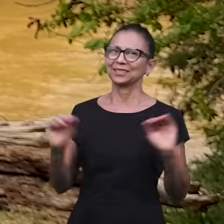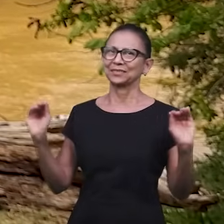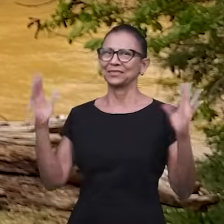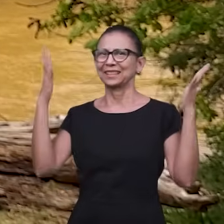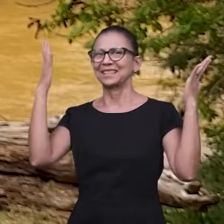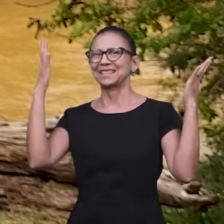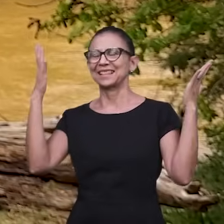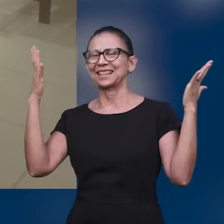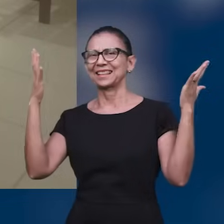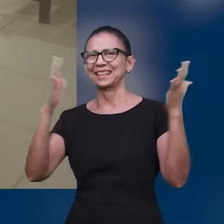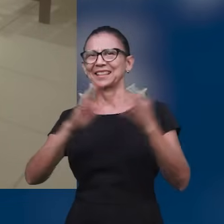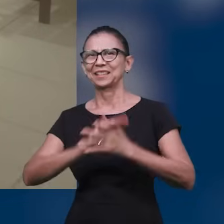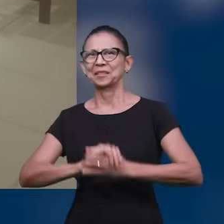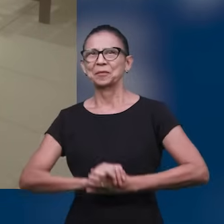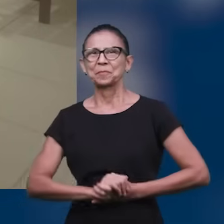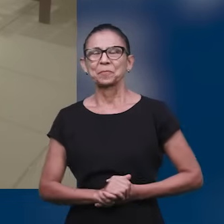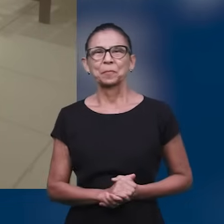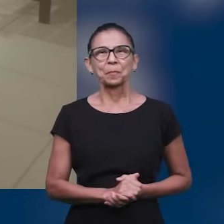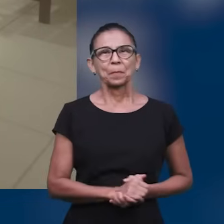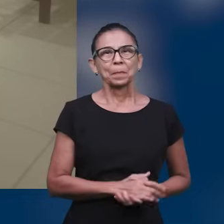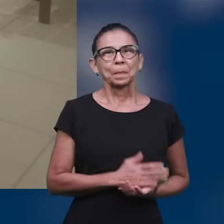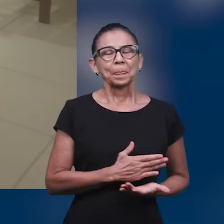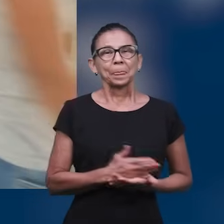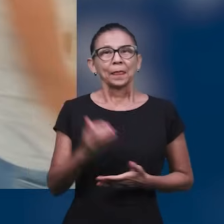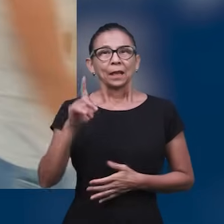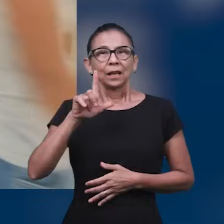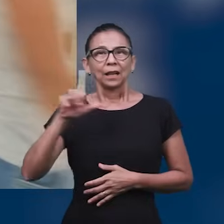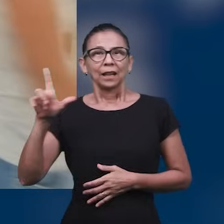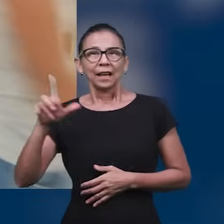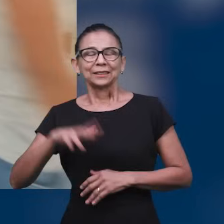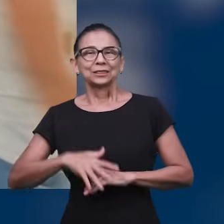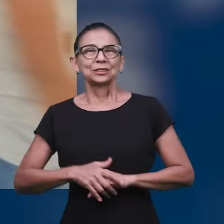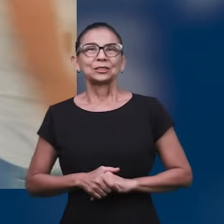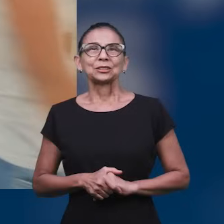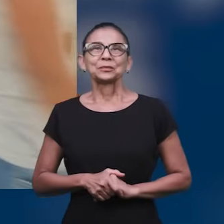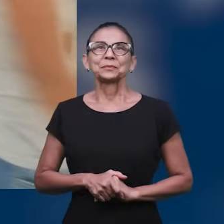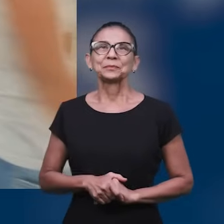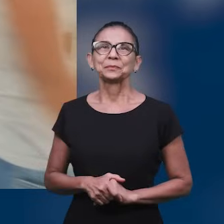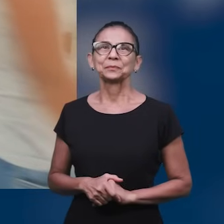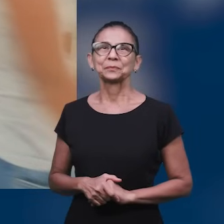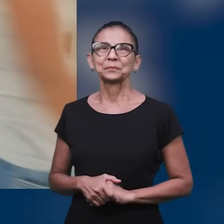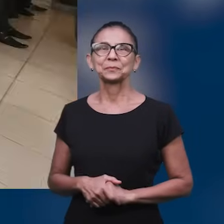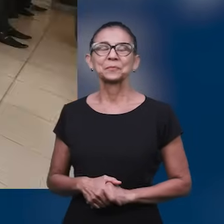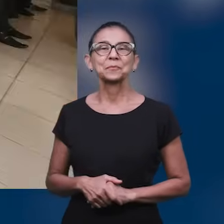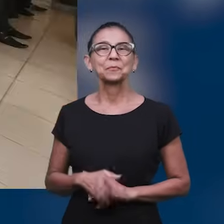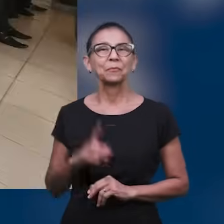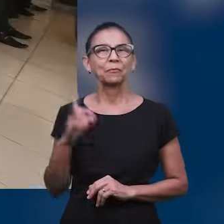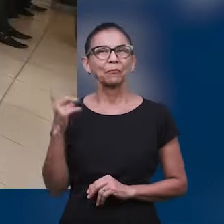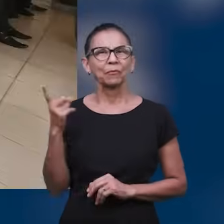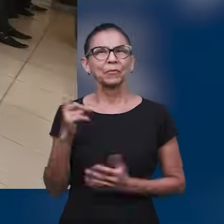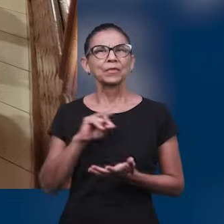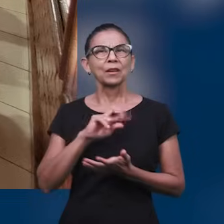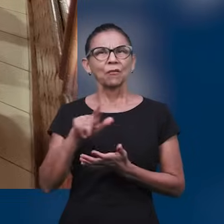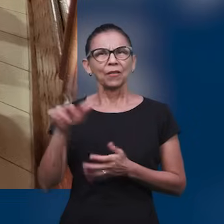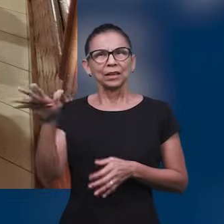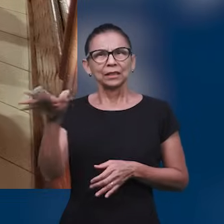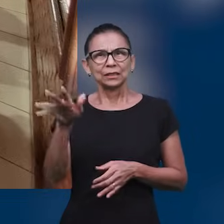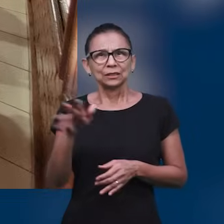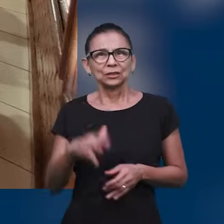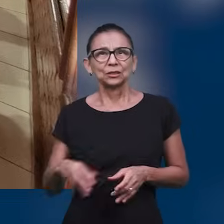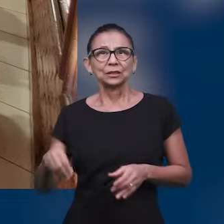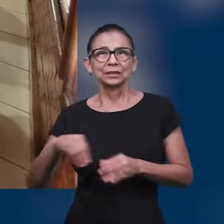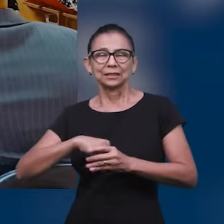grande festa. E começamos do leste mineiro com fotos do município de Chonim de Baixo. Fotos da igreja de